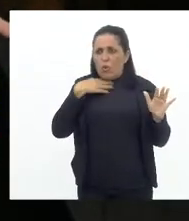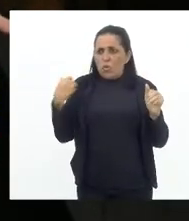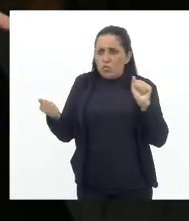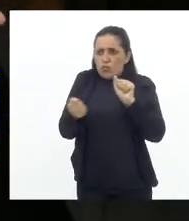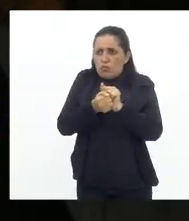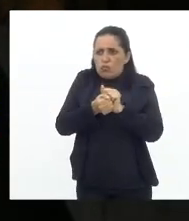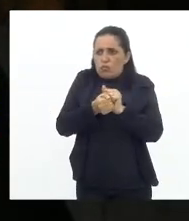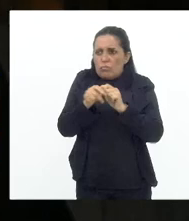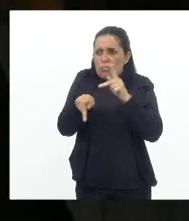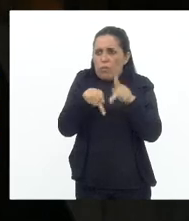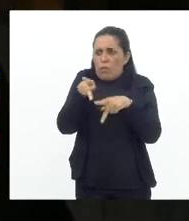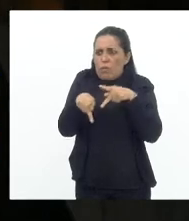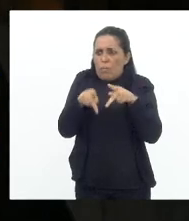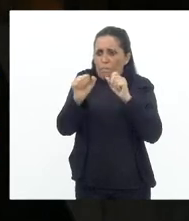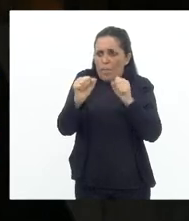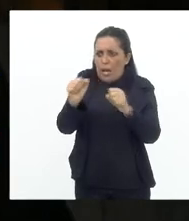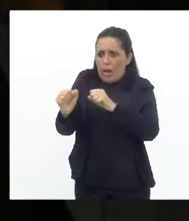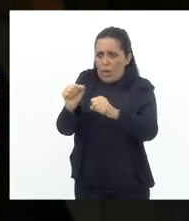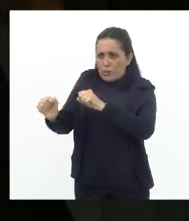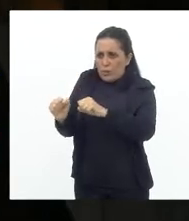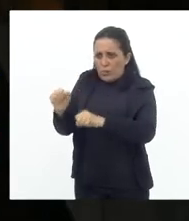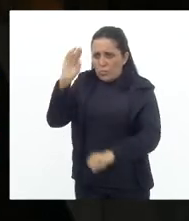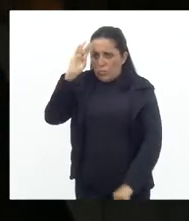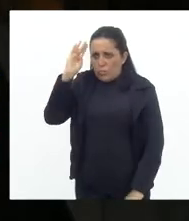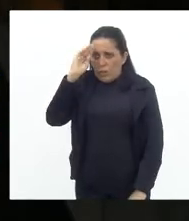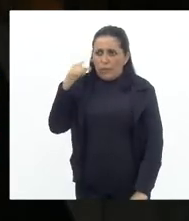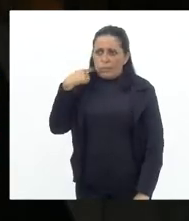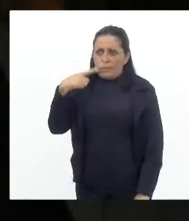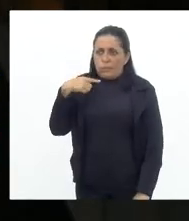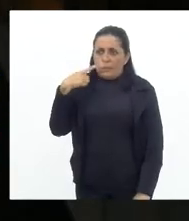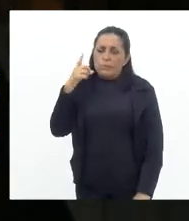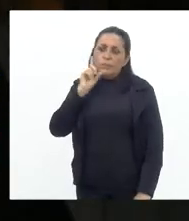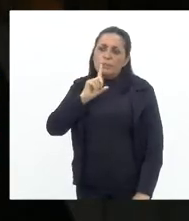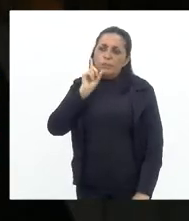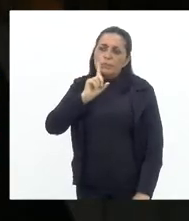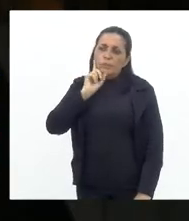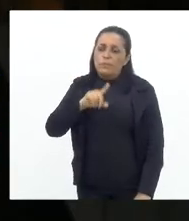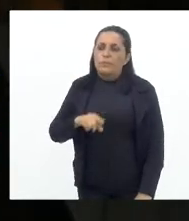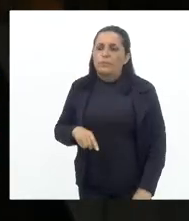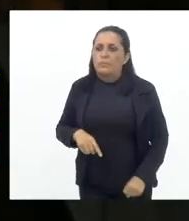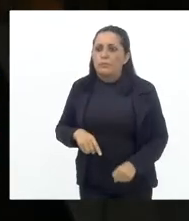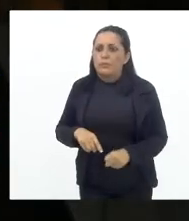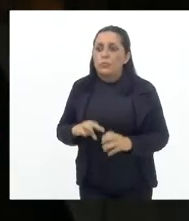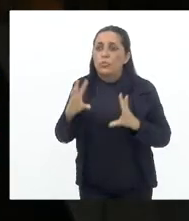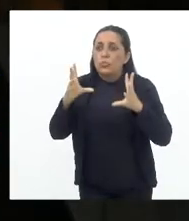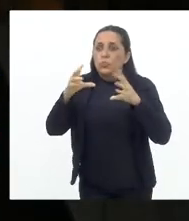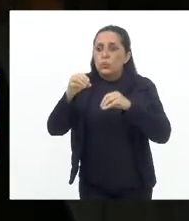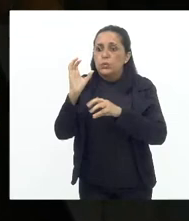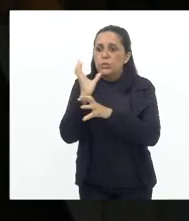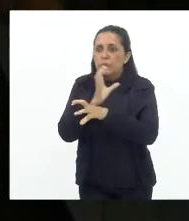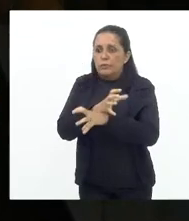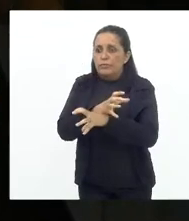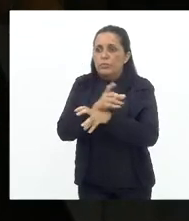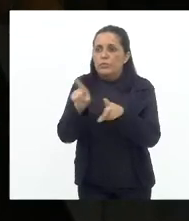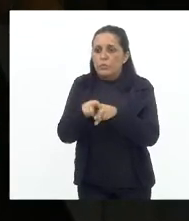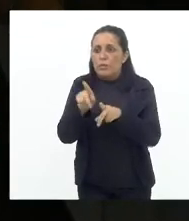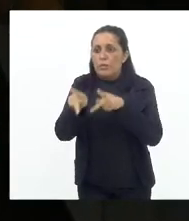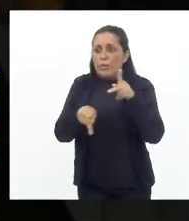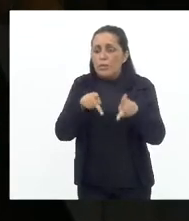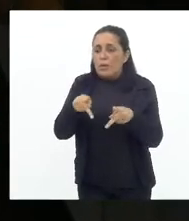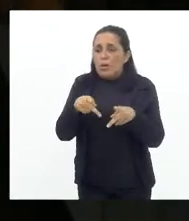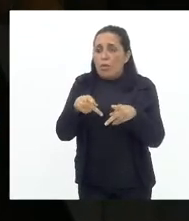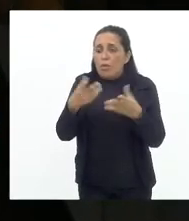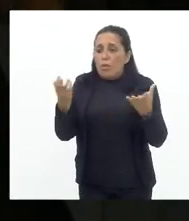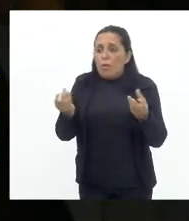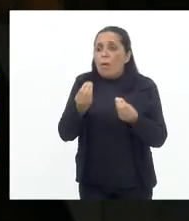população matando soldados americanos e parte da população civil e essa